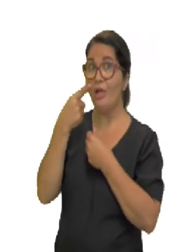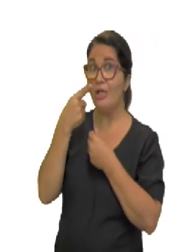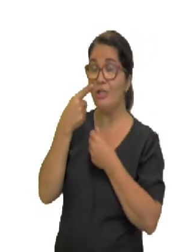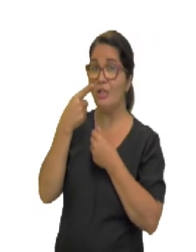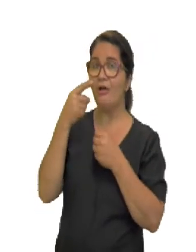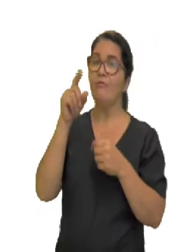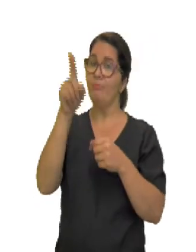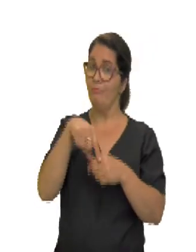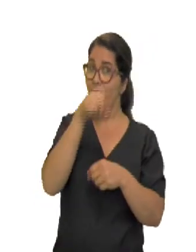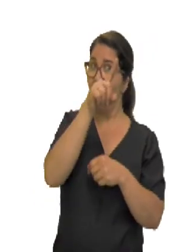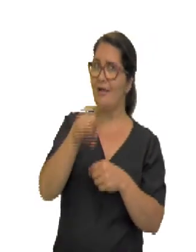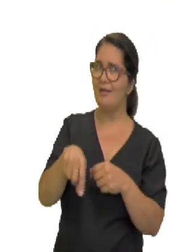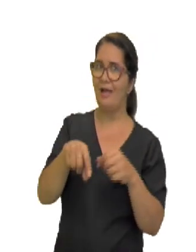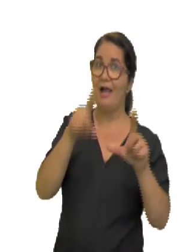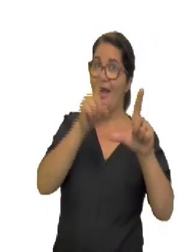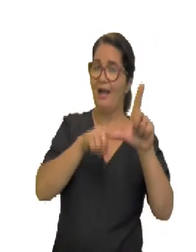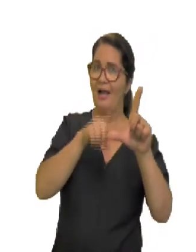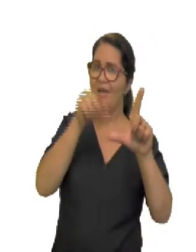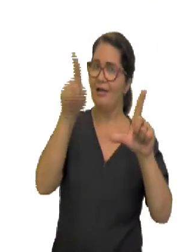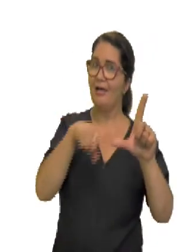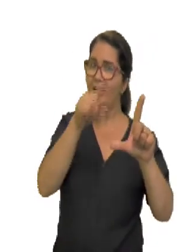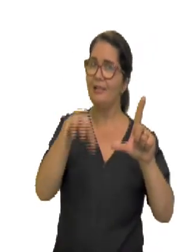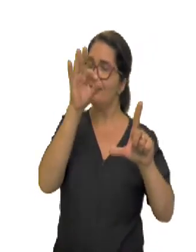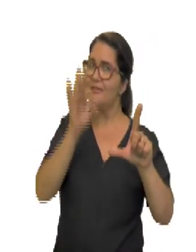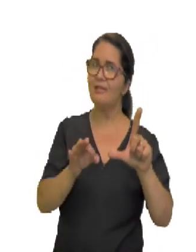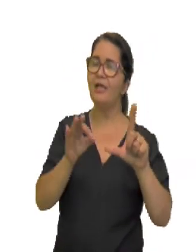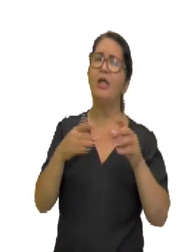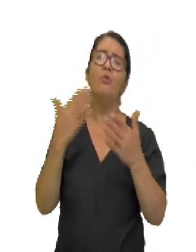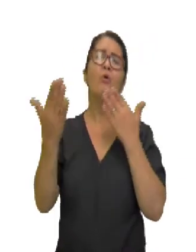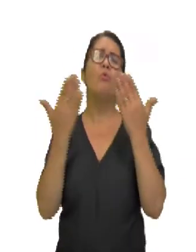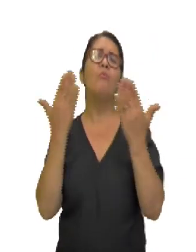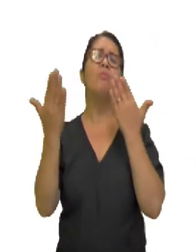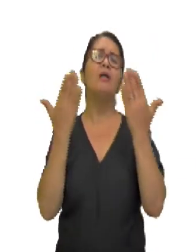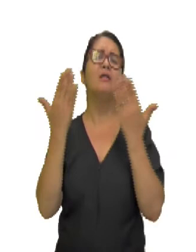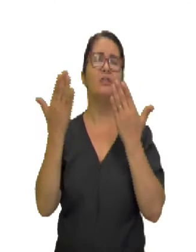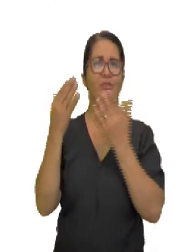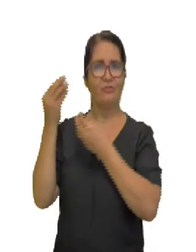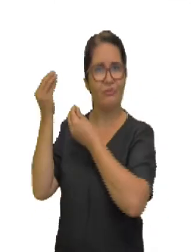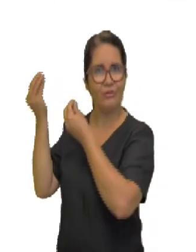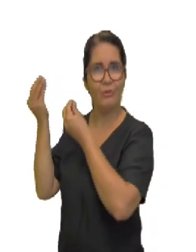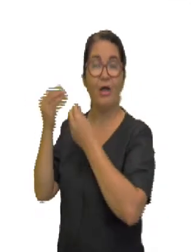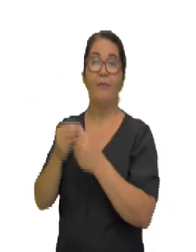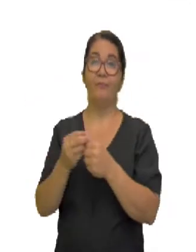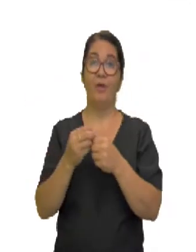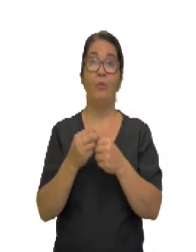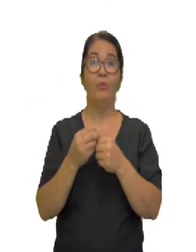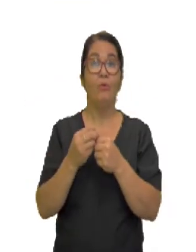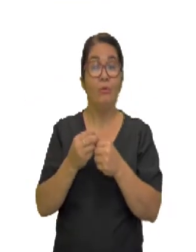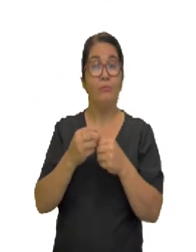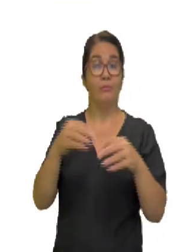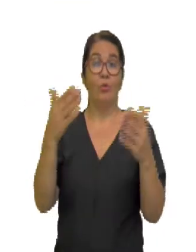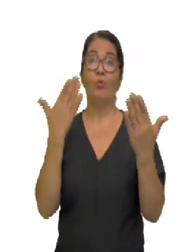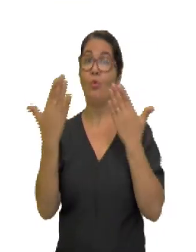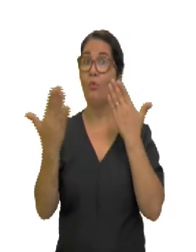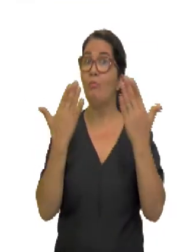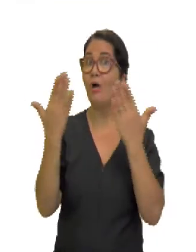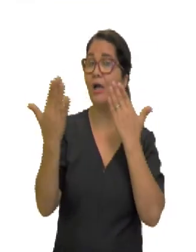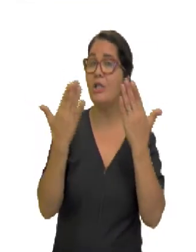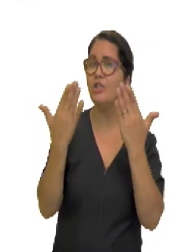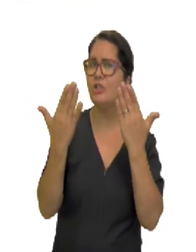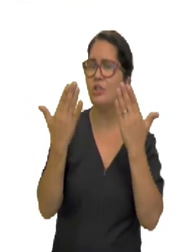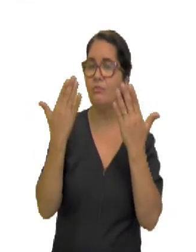Grau comparativo. O que eu preciso então recordar? Grau comparativo estabelece